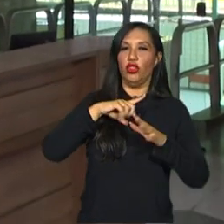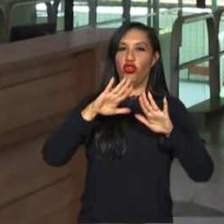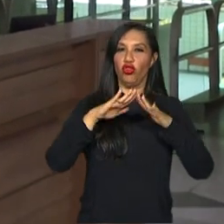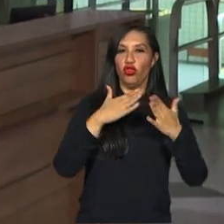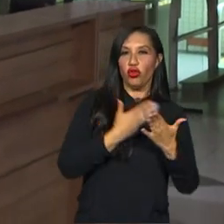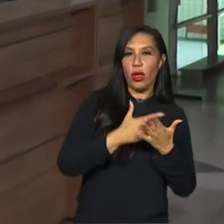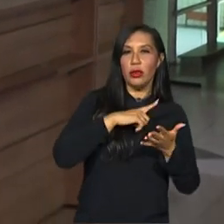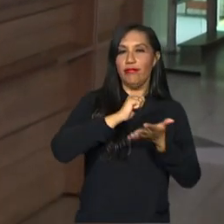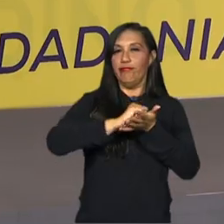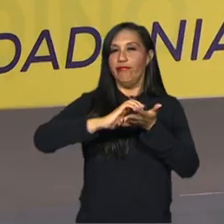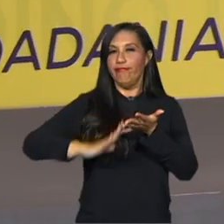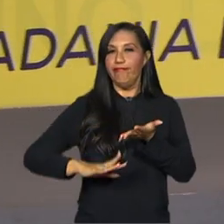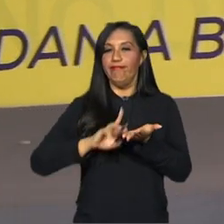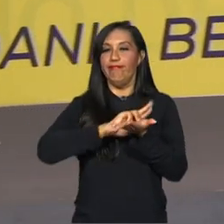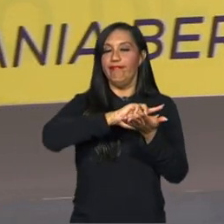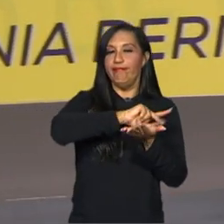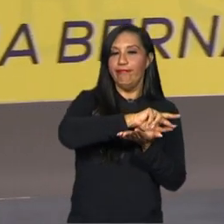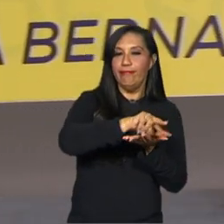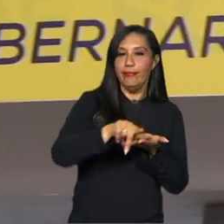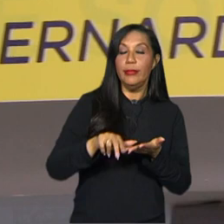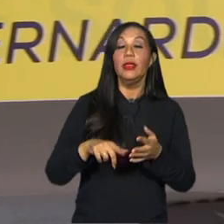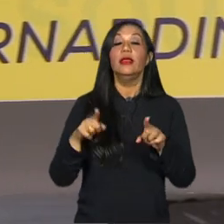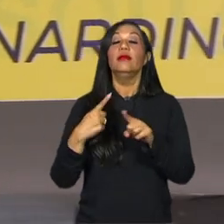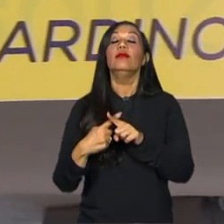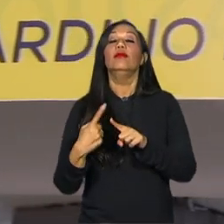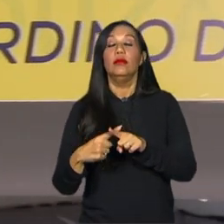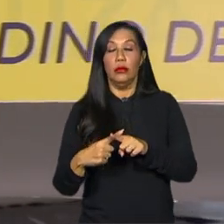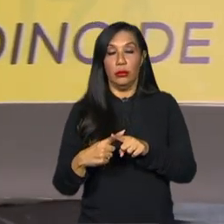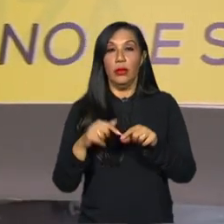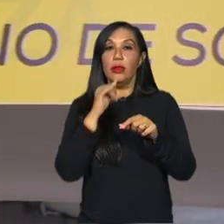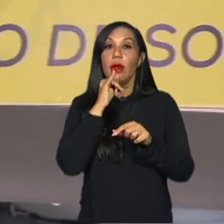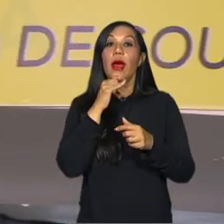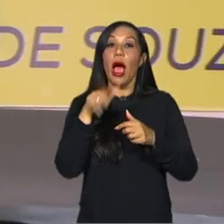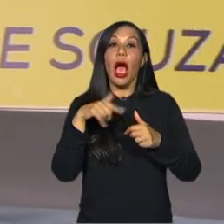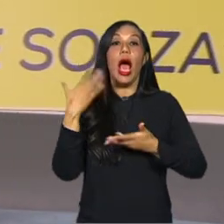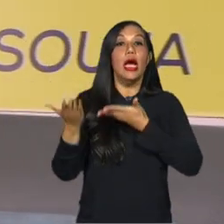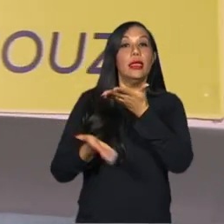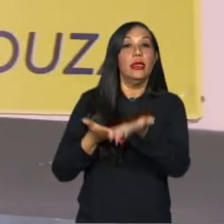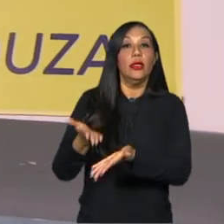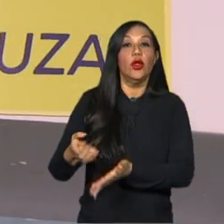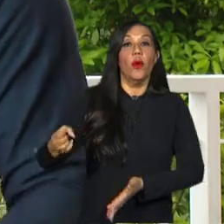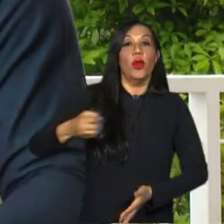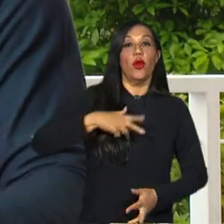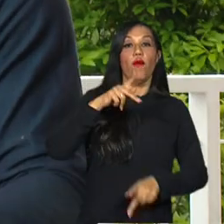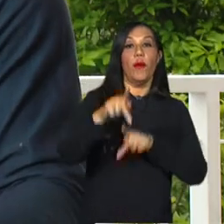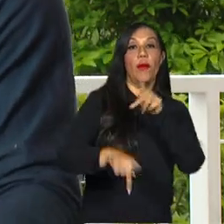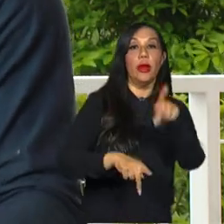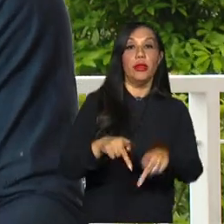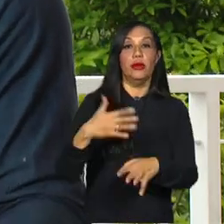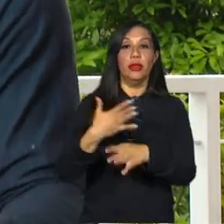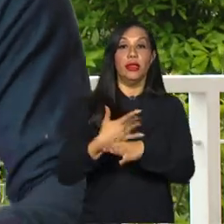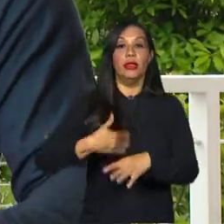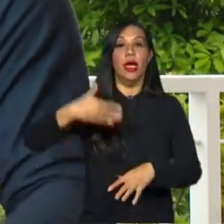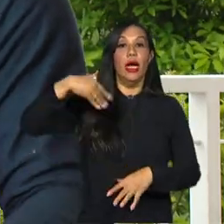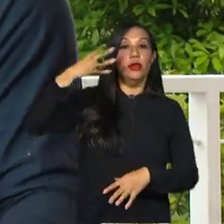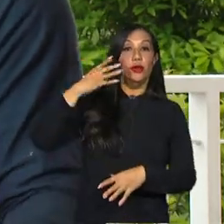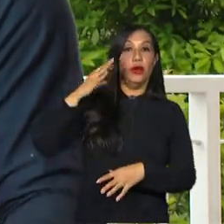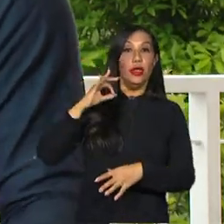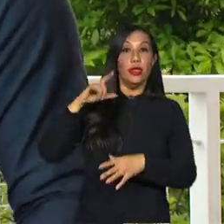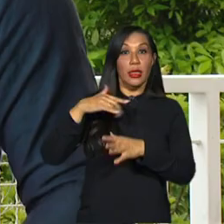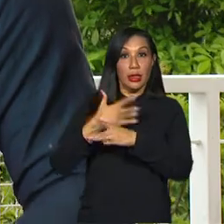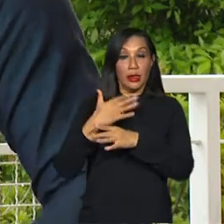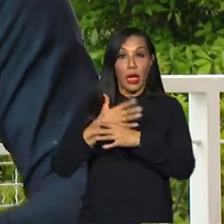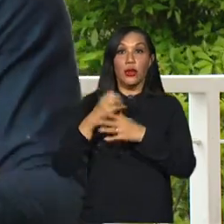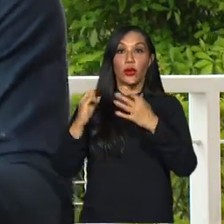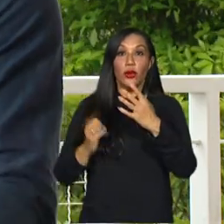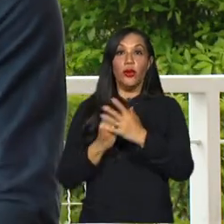outras atividades sendo desenvolvidas no Raulino Oliveira, justamente, né, para atender uma nova composição da cidade. Se antes da década de 40 a gente tem uma cidade que é